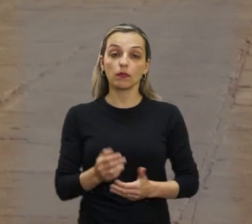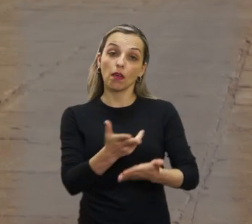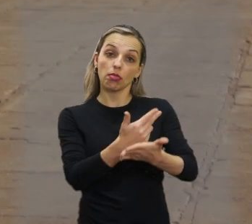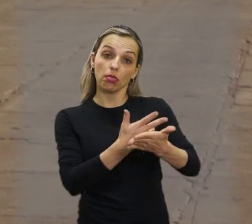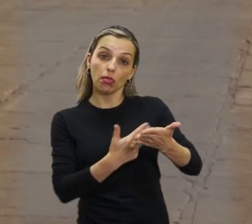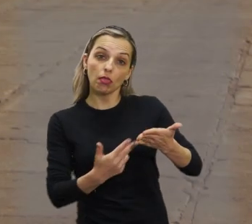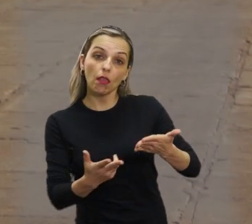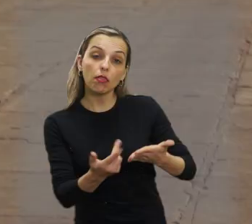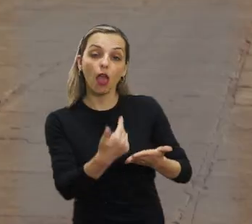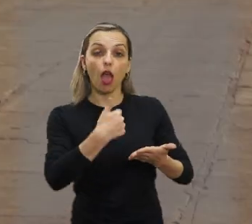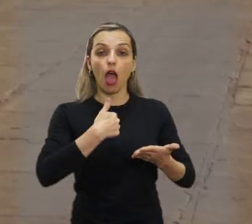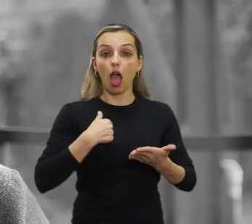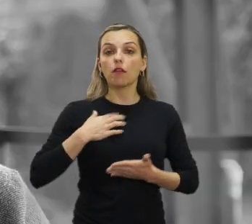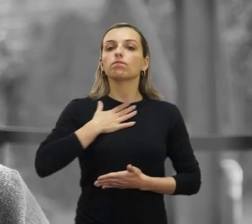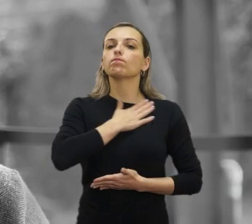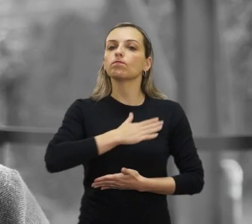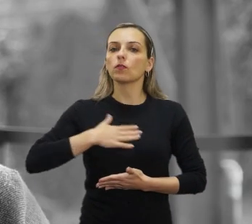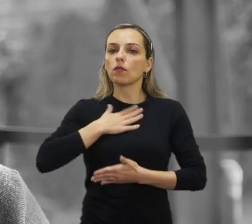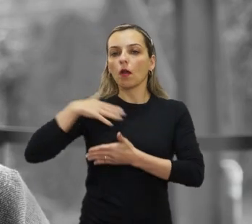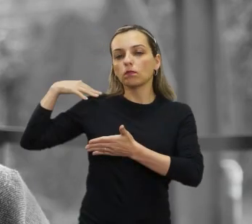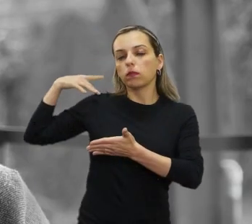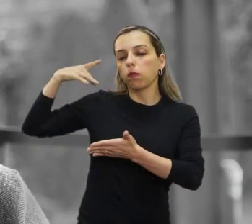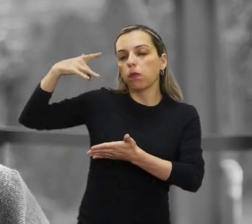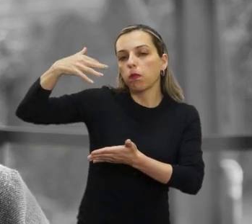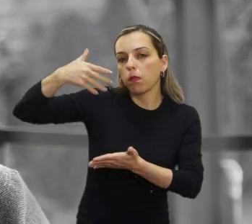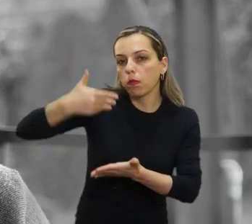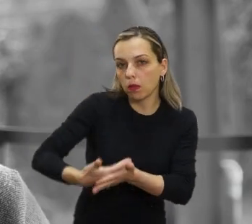Eu sempre gostei de desenhar.